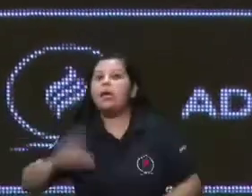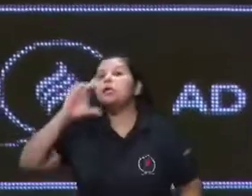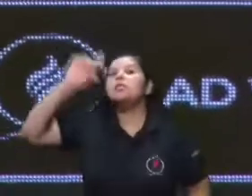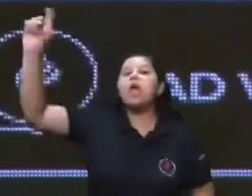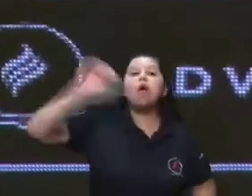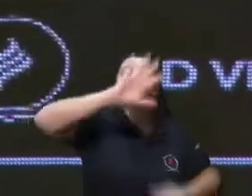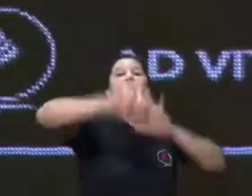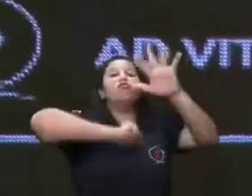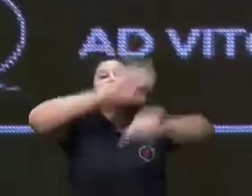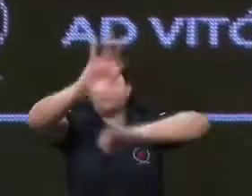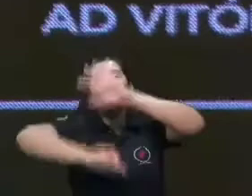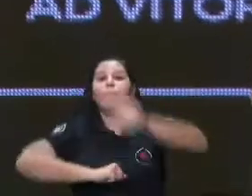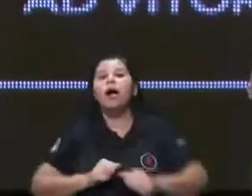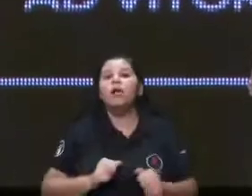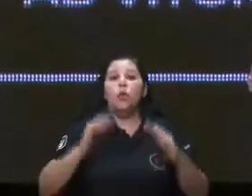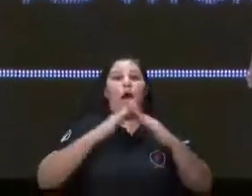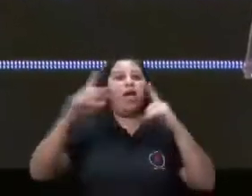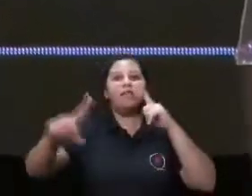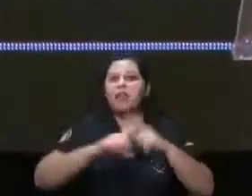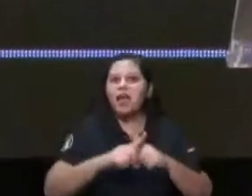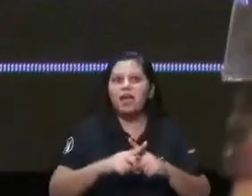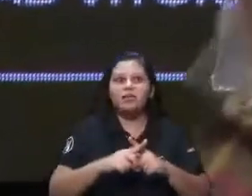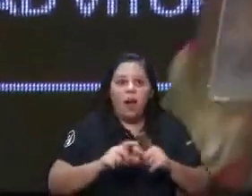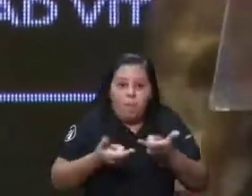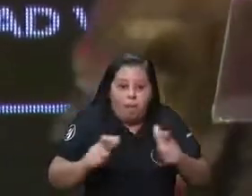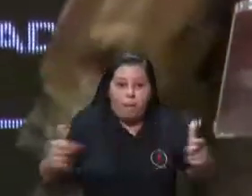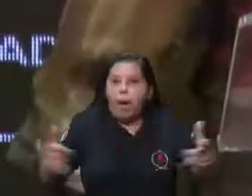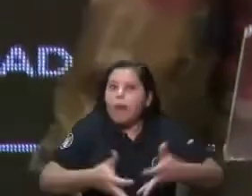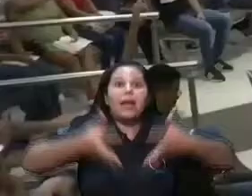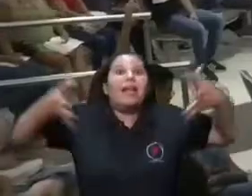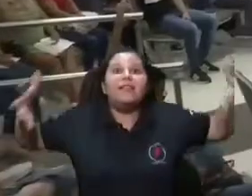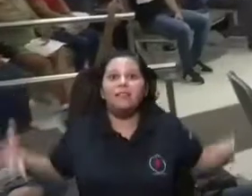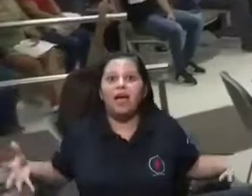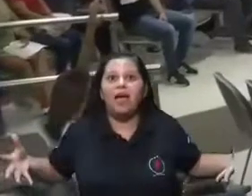para dilatar o território.